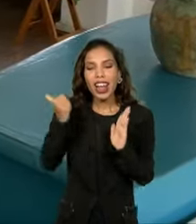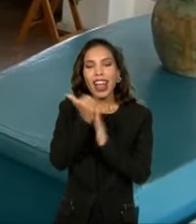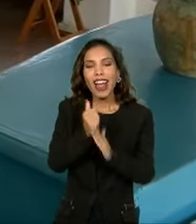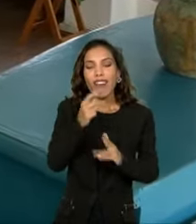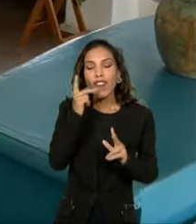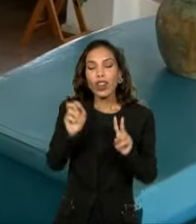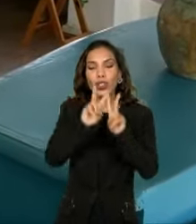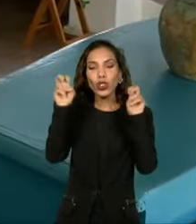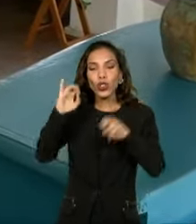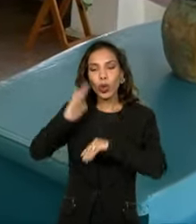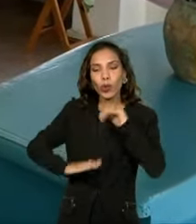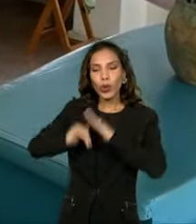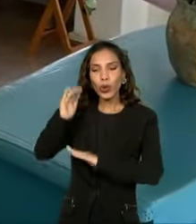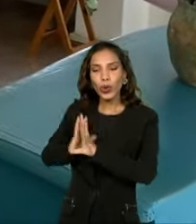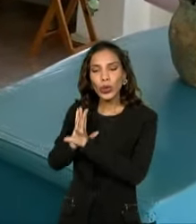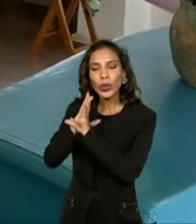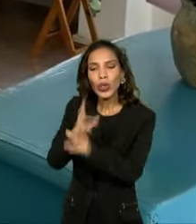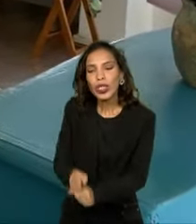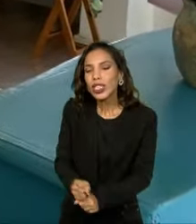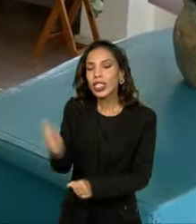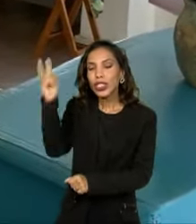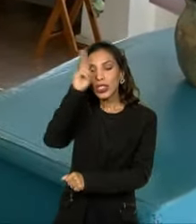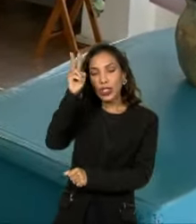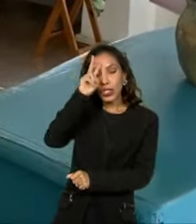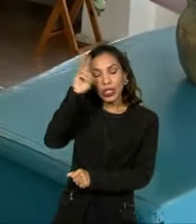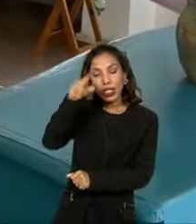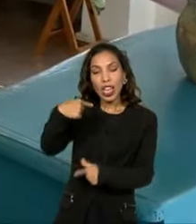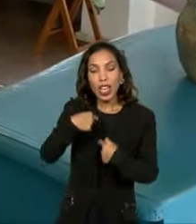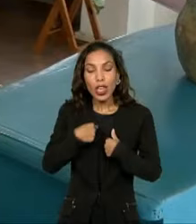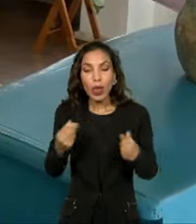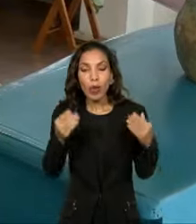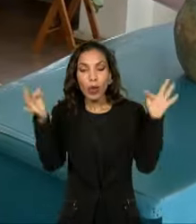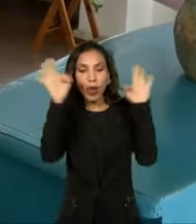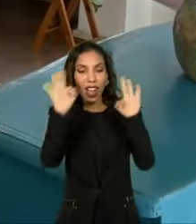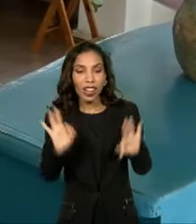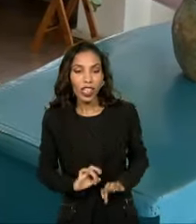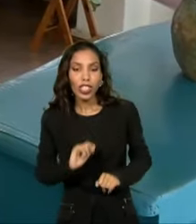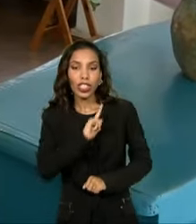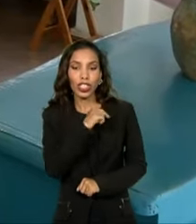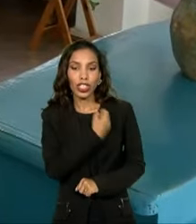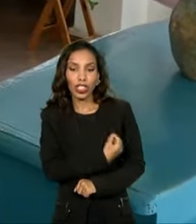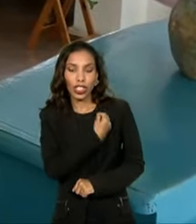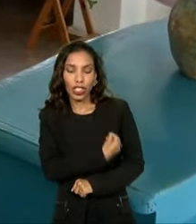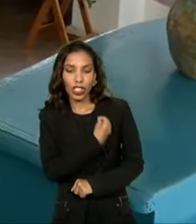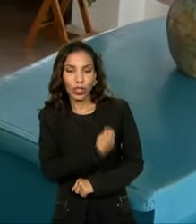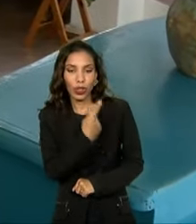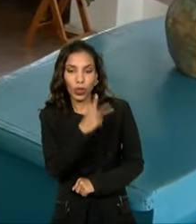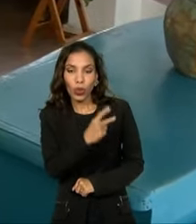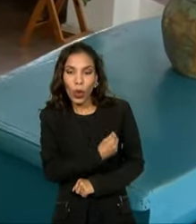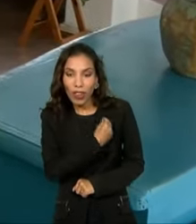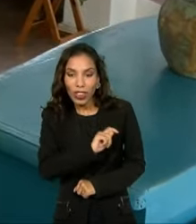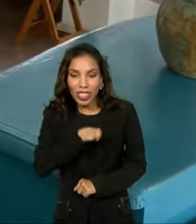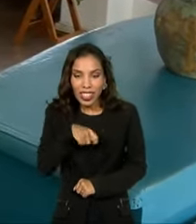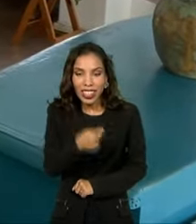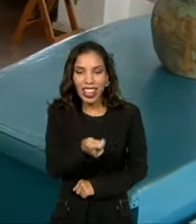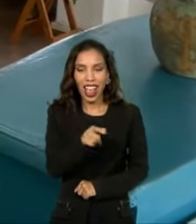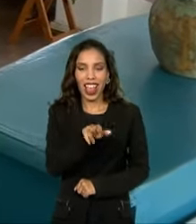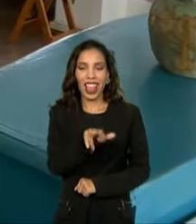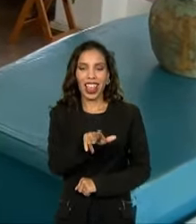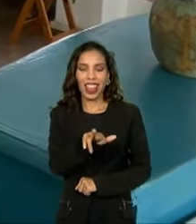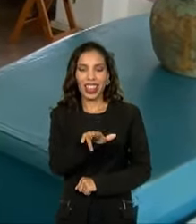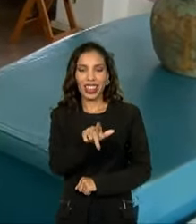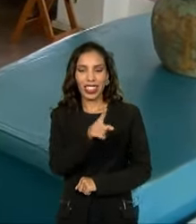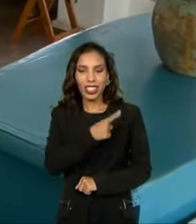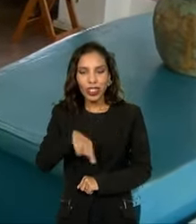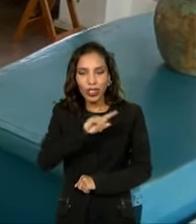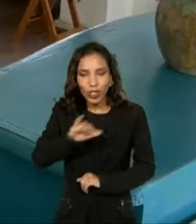falando da sua carreira linda, da sua história. E eu daqui muito feliz de fazer parte da sua vida. Você é meu irmão. A gente segura